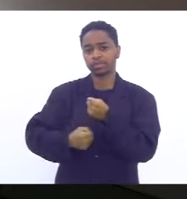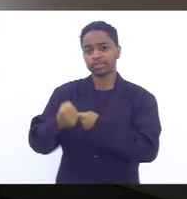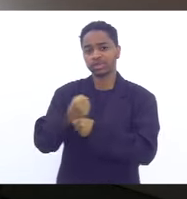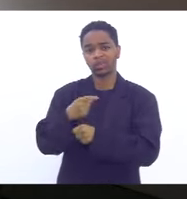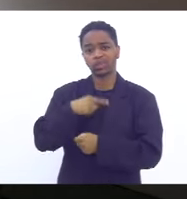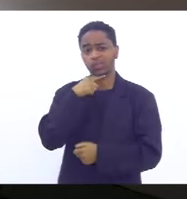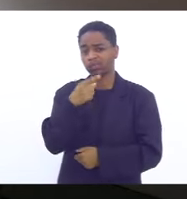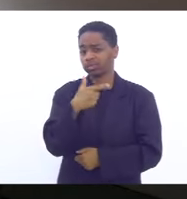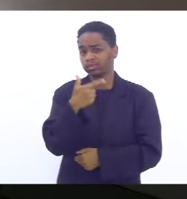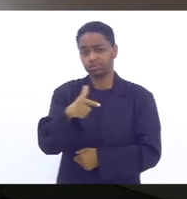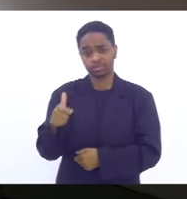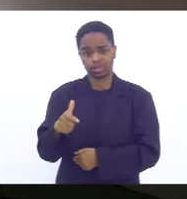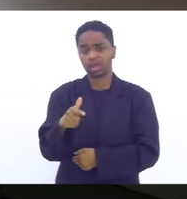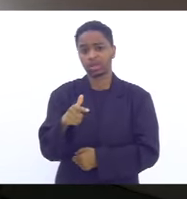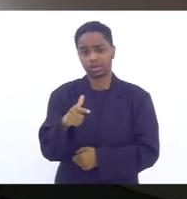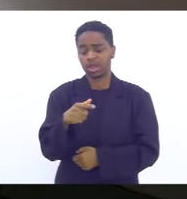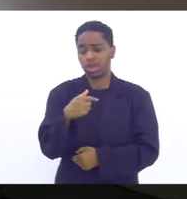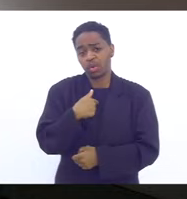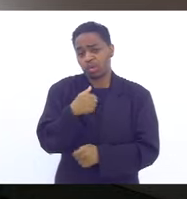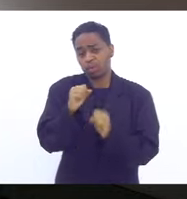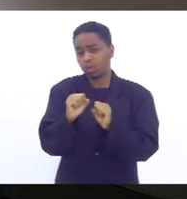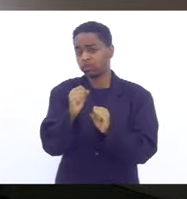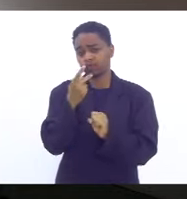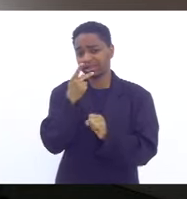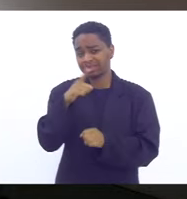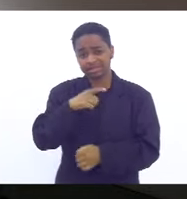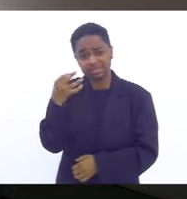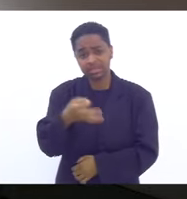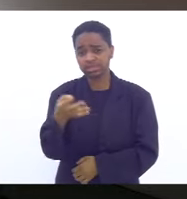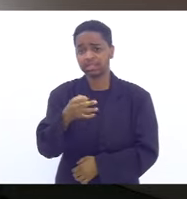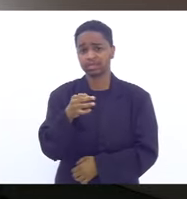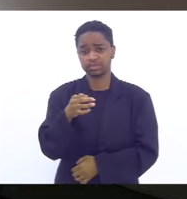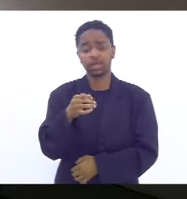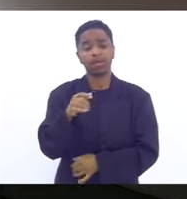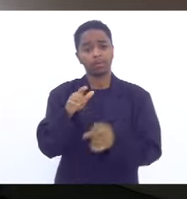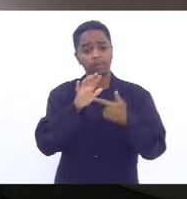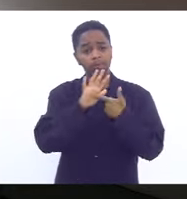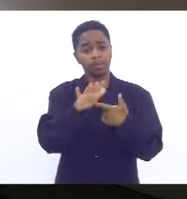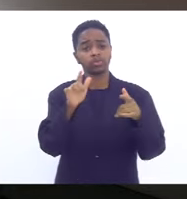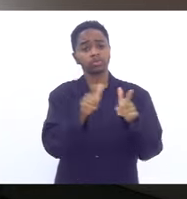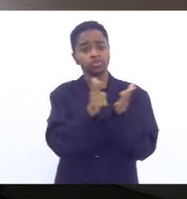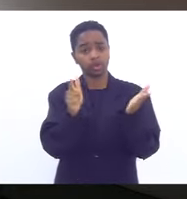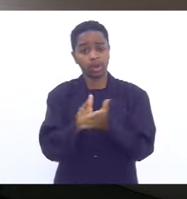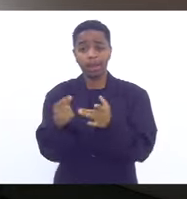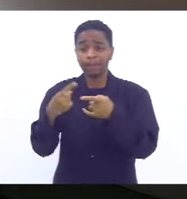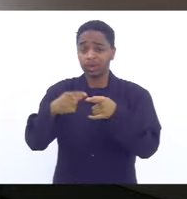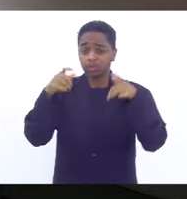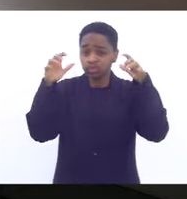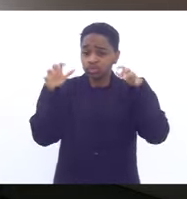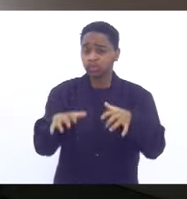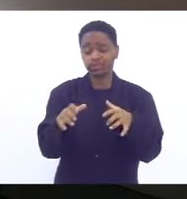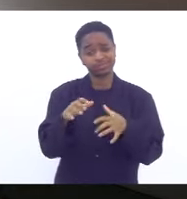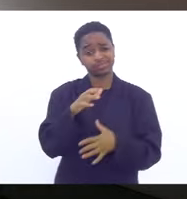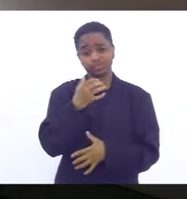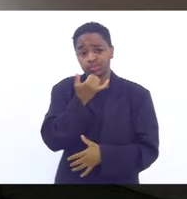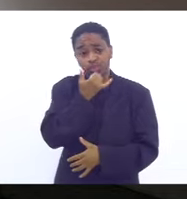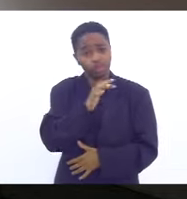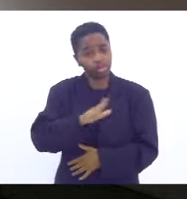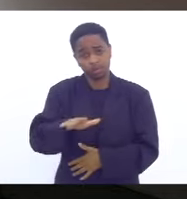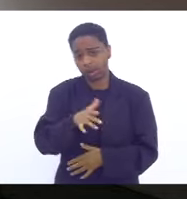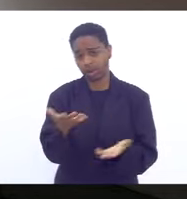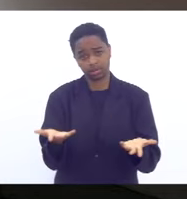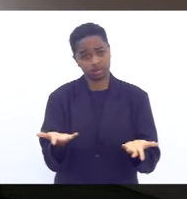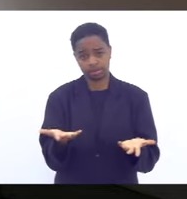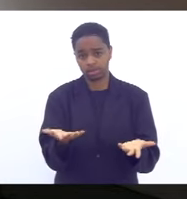menor dúvida, eu posso apostar aqui o que quiser. Nós vamos estar nas páginas de jornal, porque as chuvas, isso não é desculpa. Eu disse à Ana Tereza isso